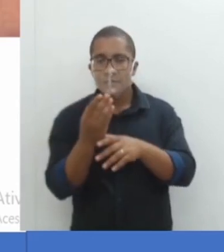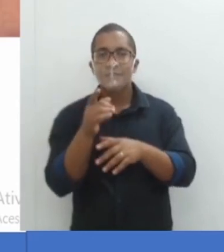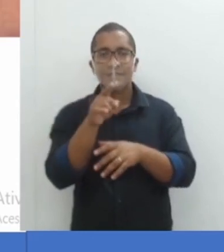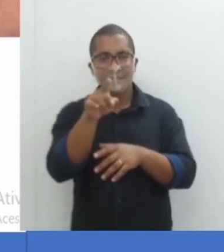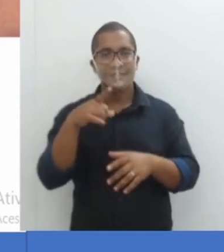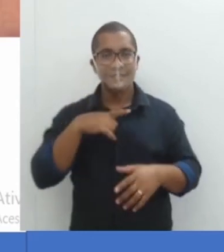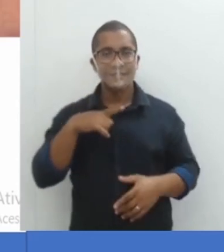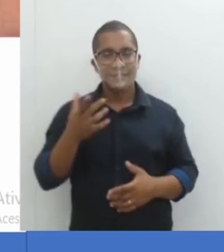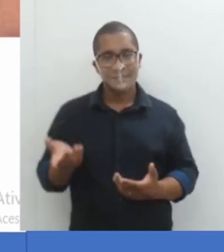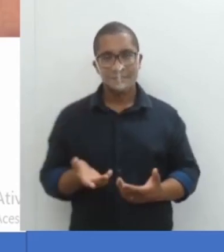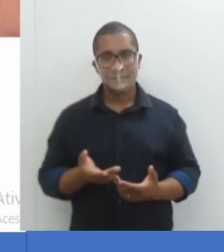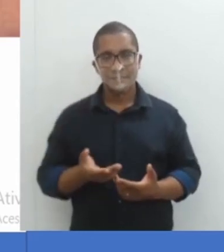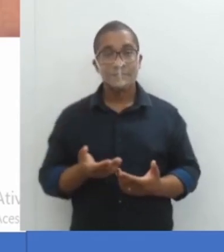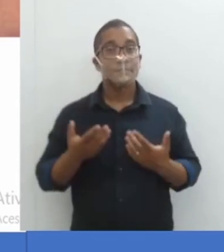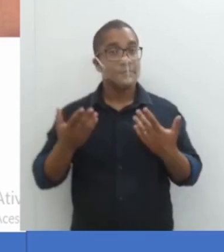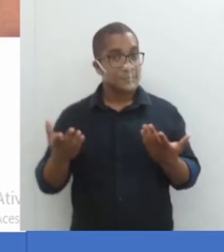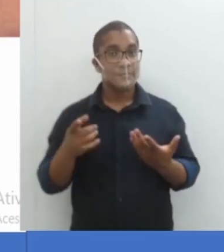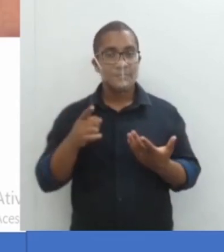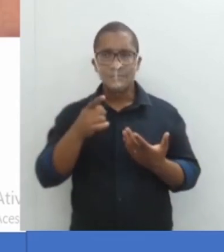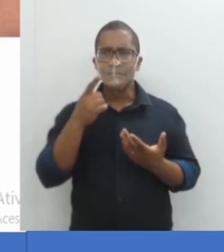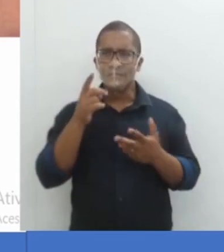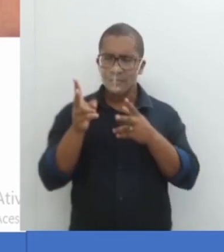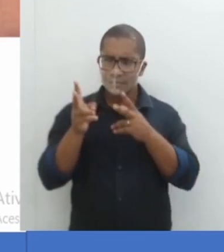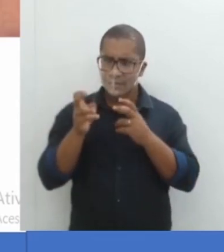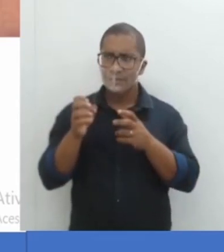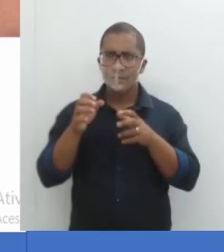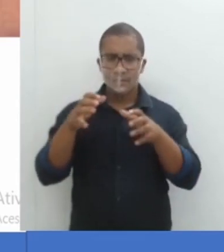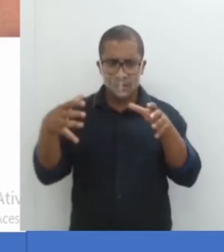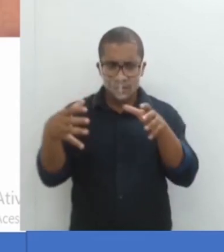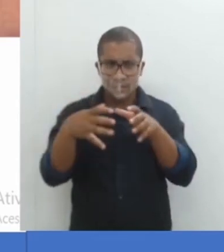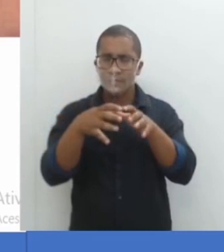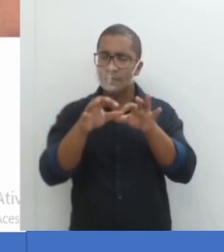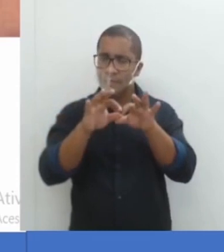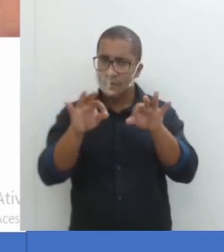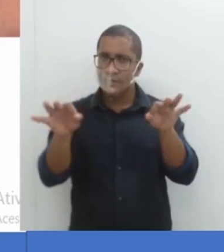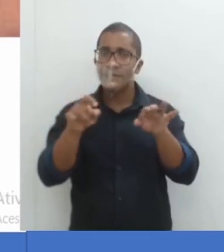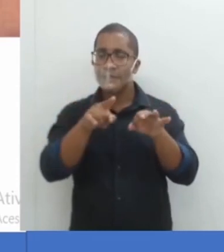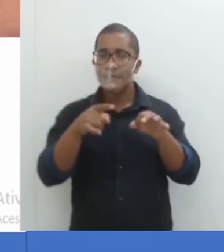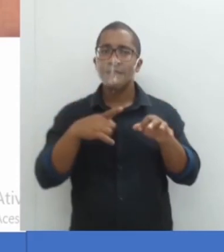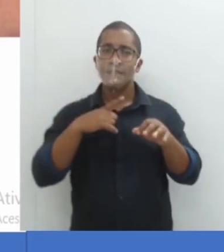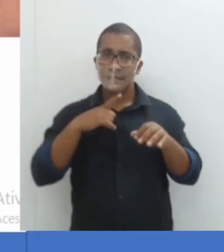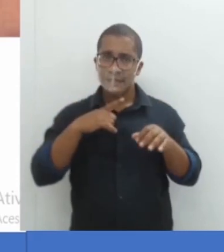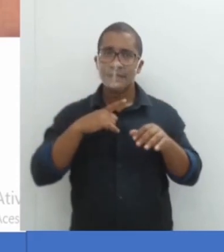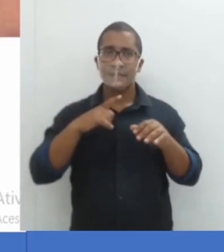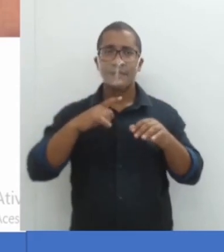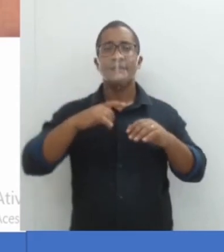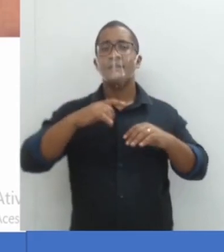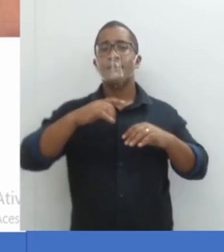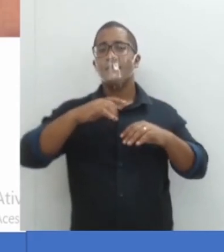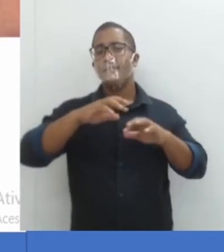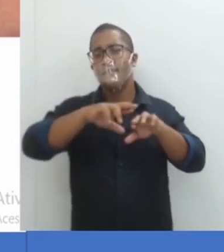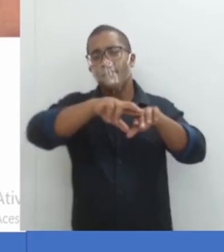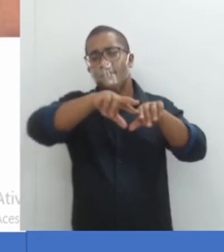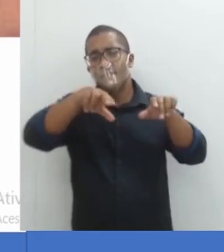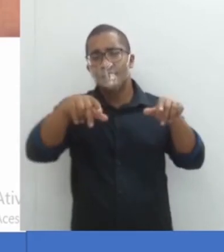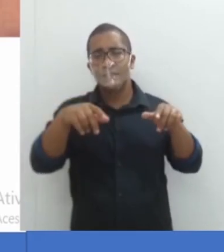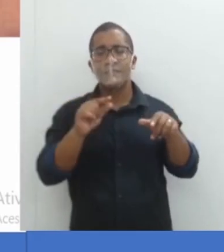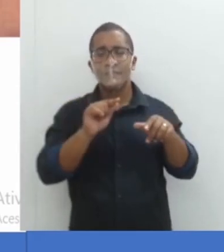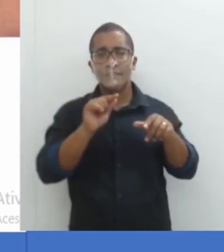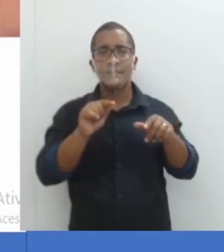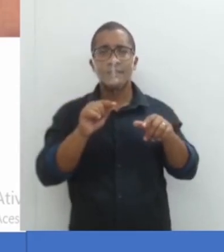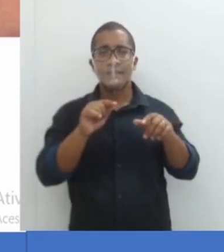nesse slide dessa tribo maravilhosa, então eles praticam essa situação